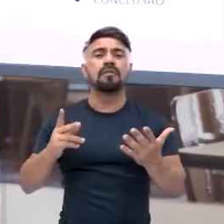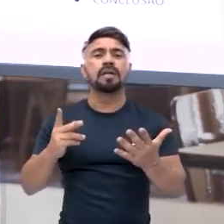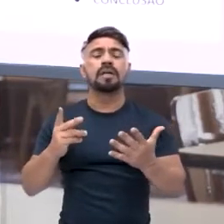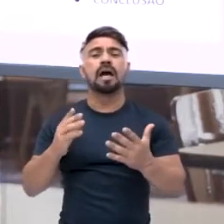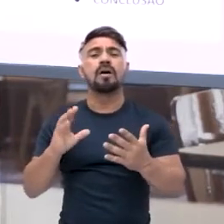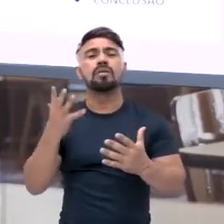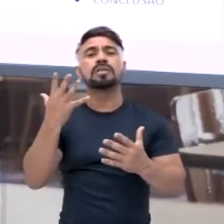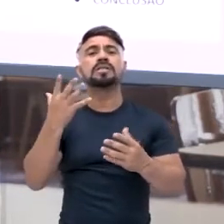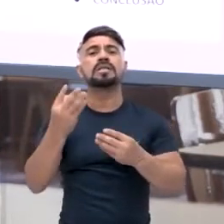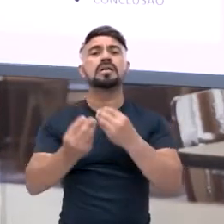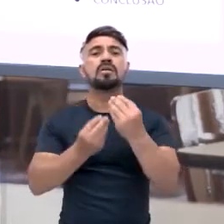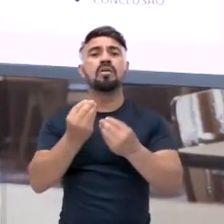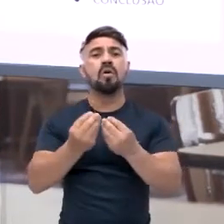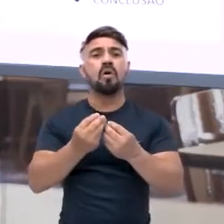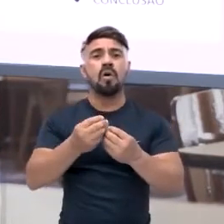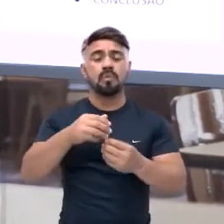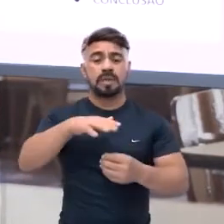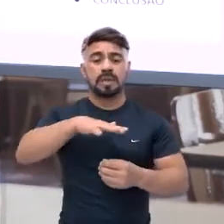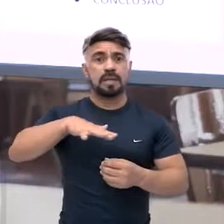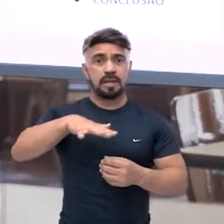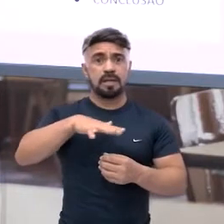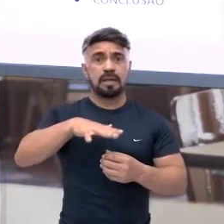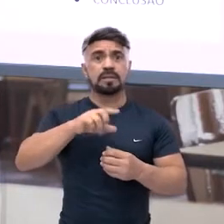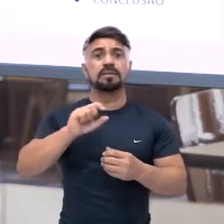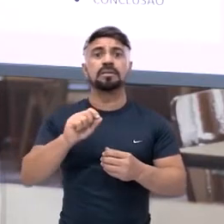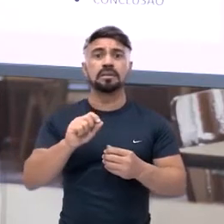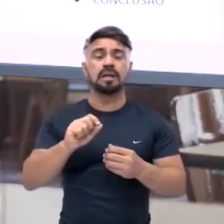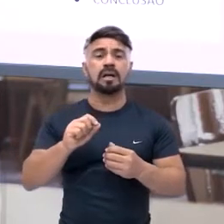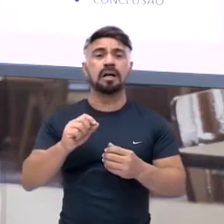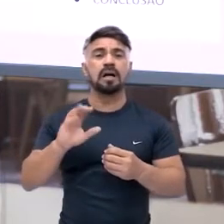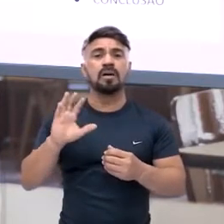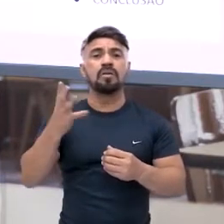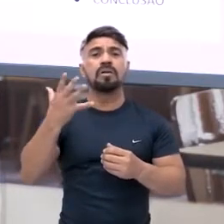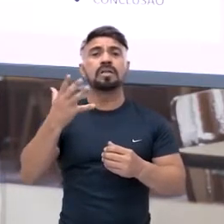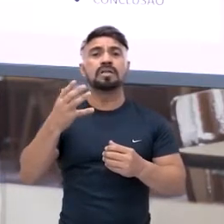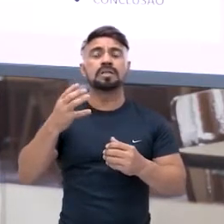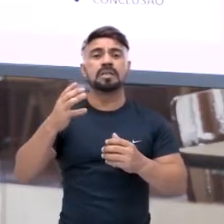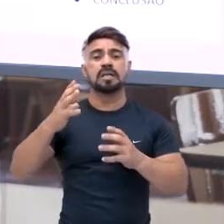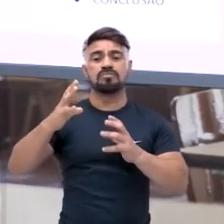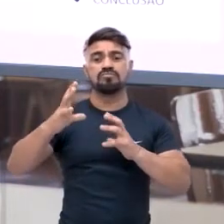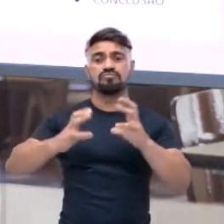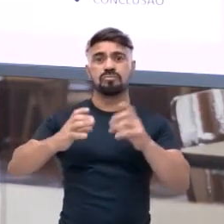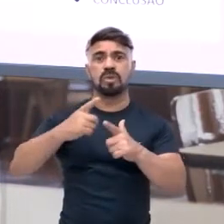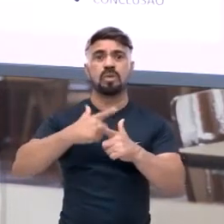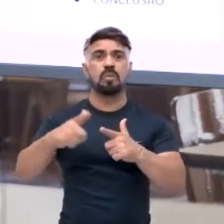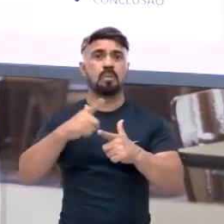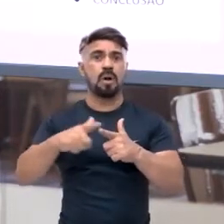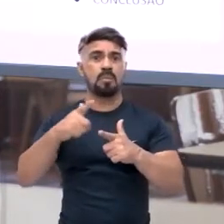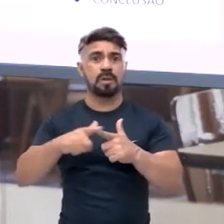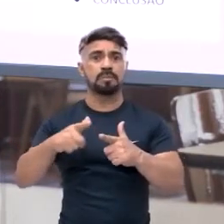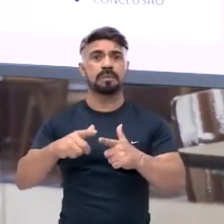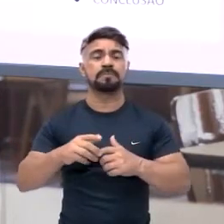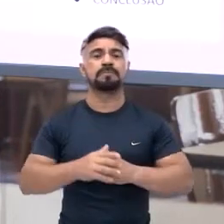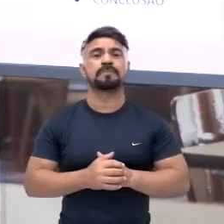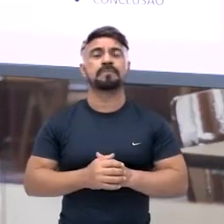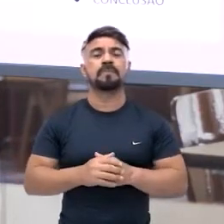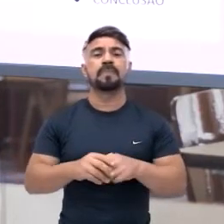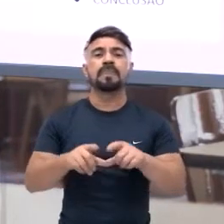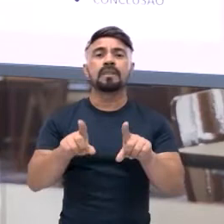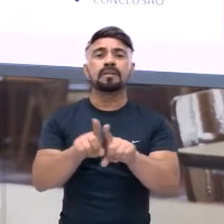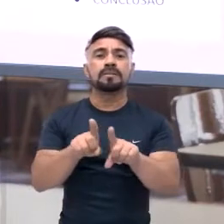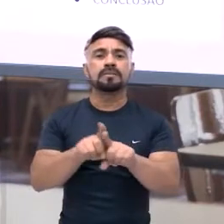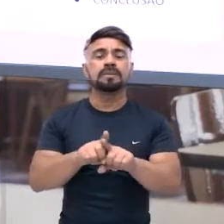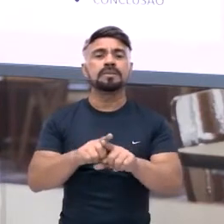vai acontecer justamente nessa parte, ele vai acontecer no conflito. A gente precisa